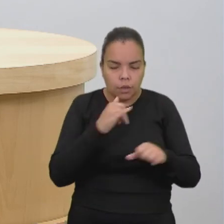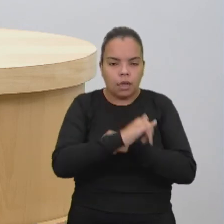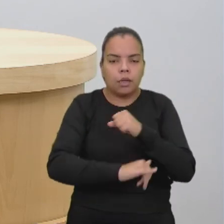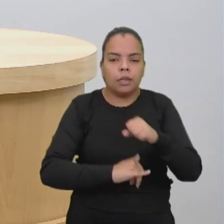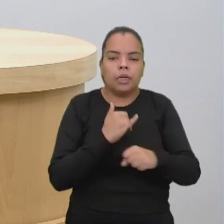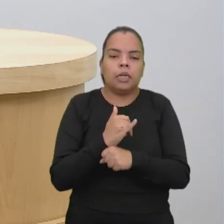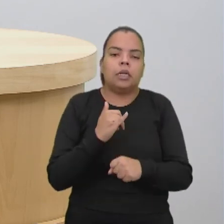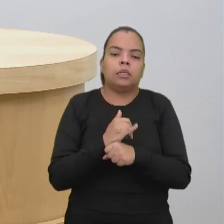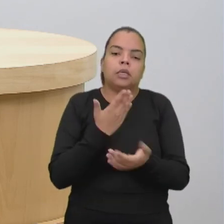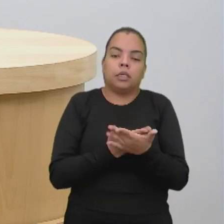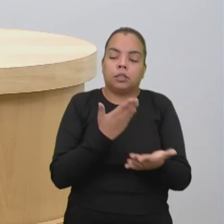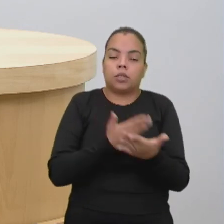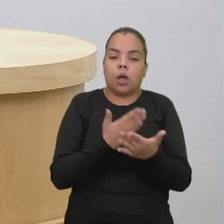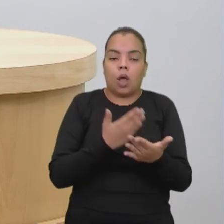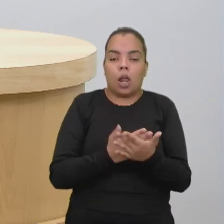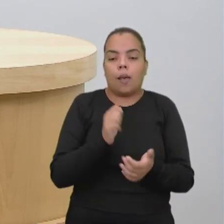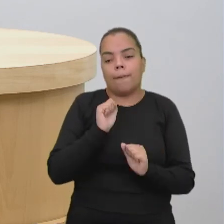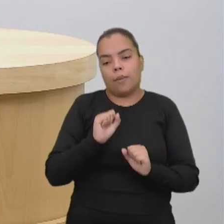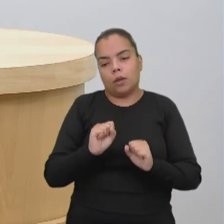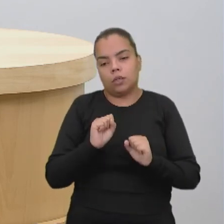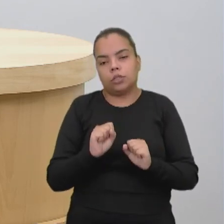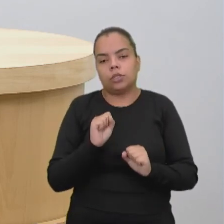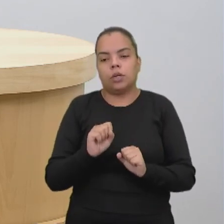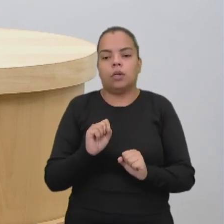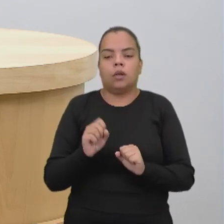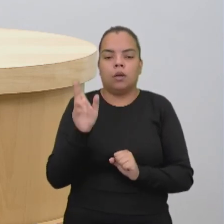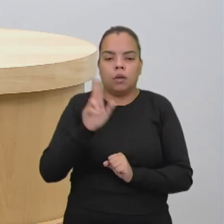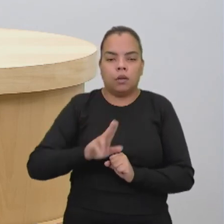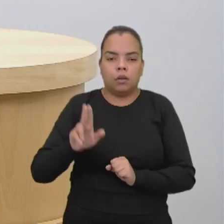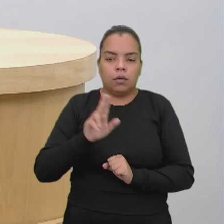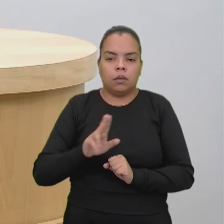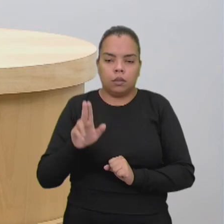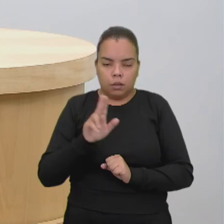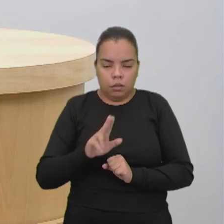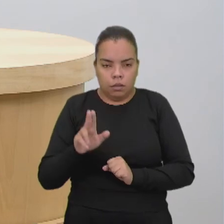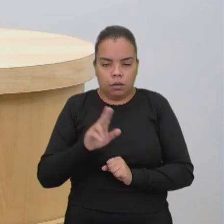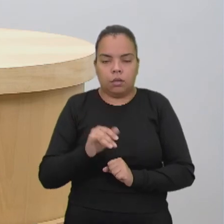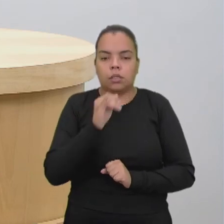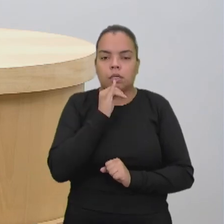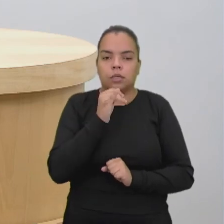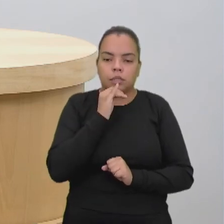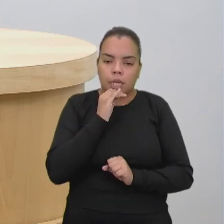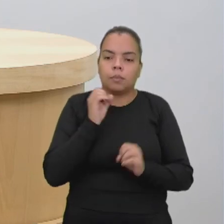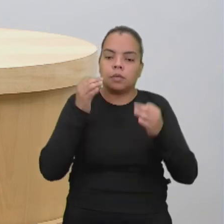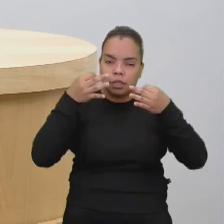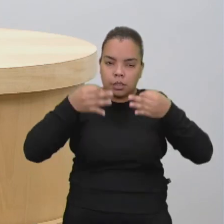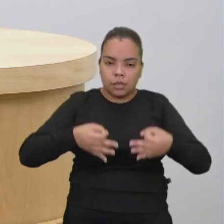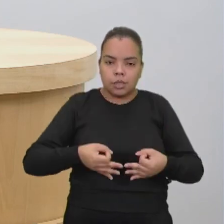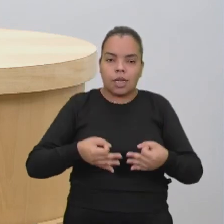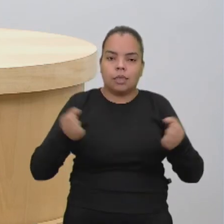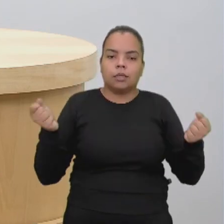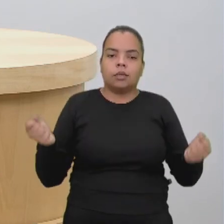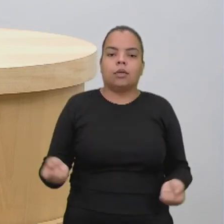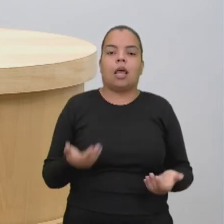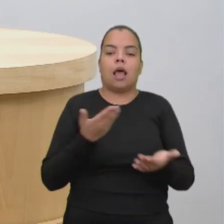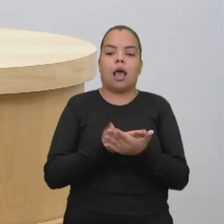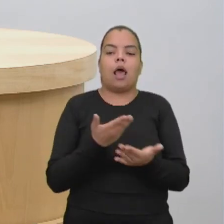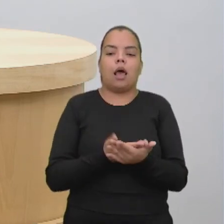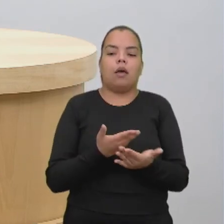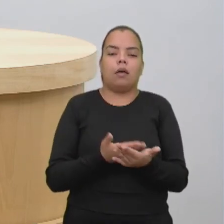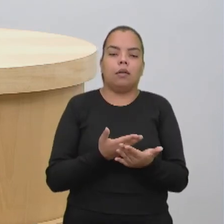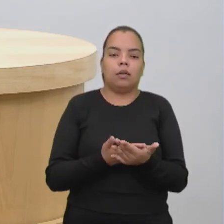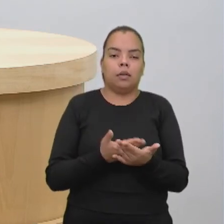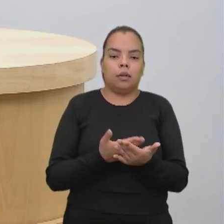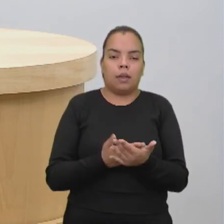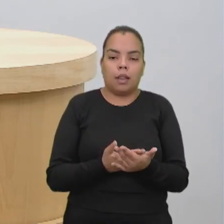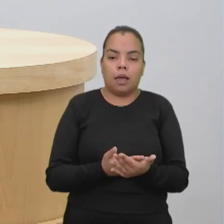exemplo da aula anterior, que a gente falou aí de rochas ígneas. Certo, galera? É isso aí, a aula, né? Acabamos aí